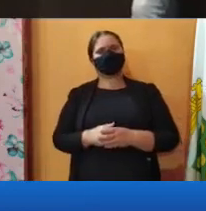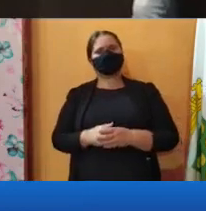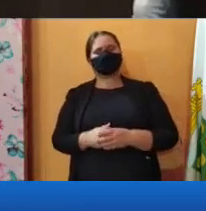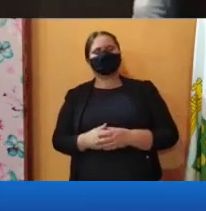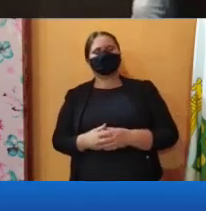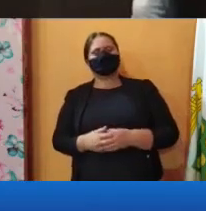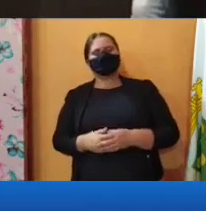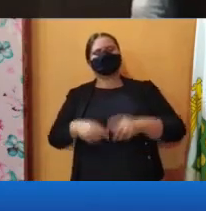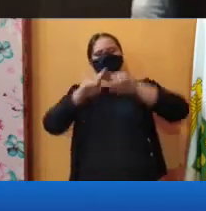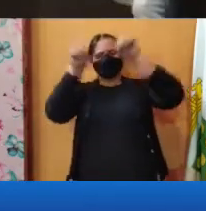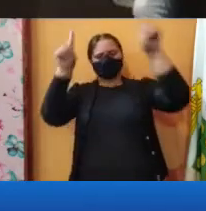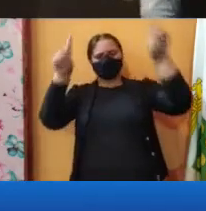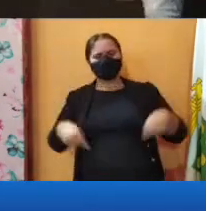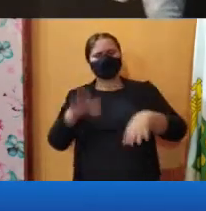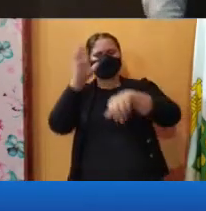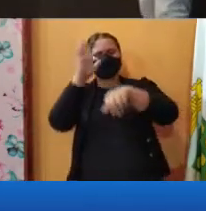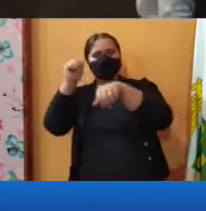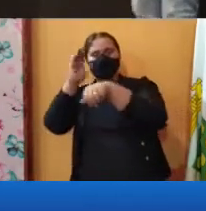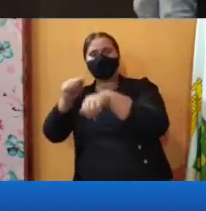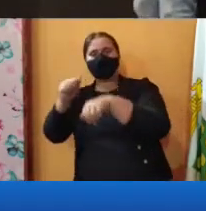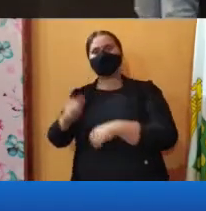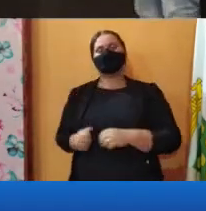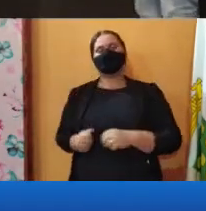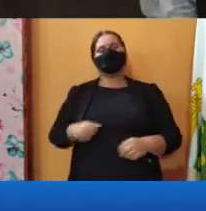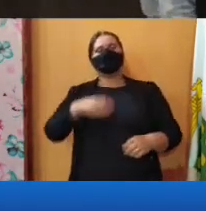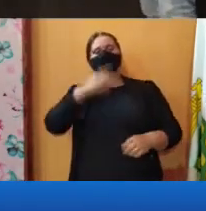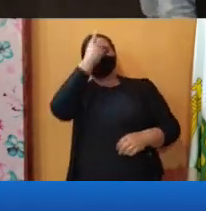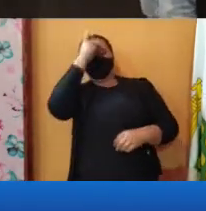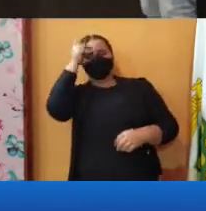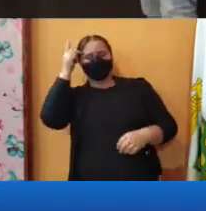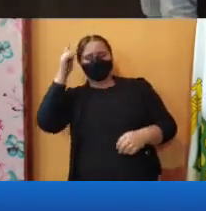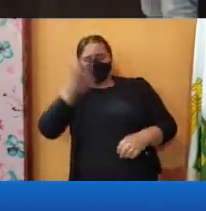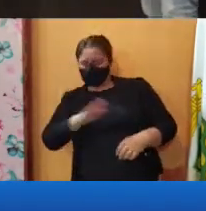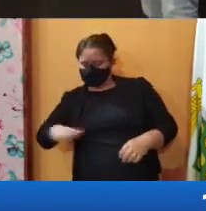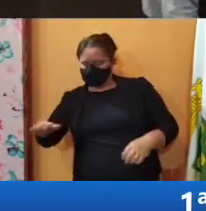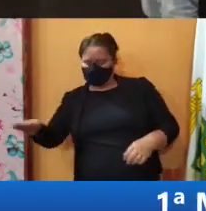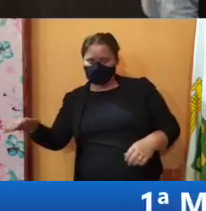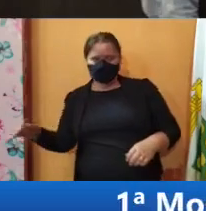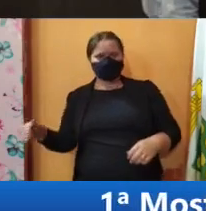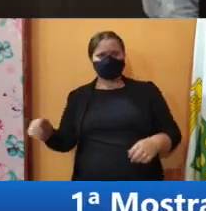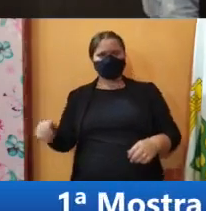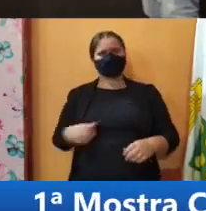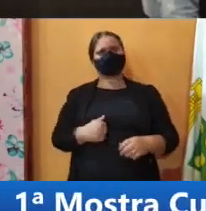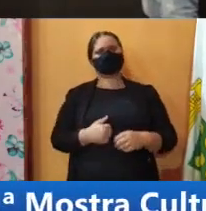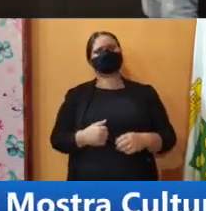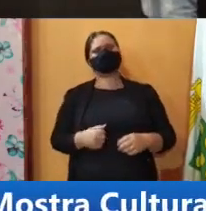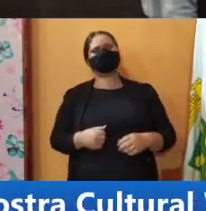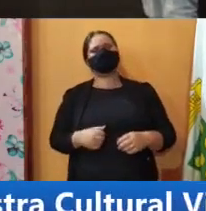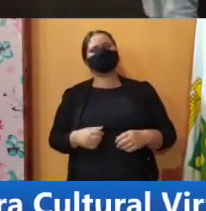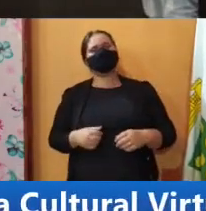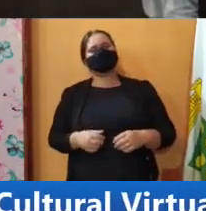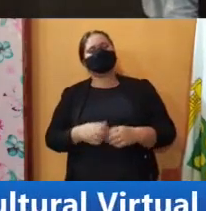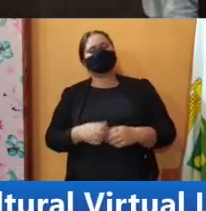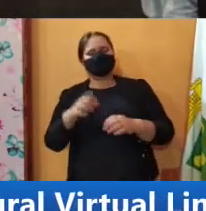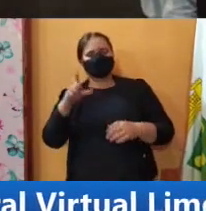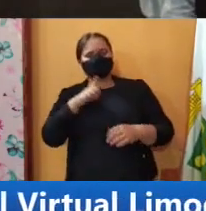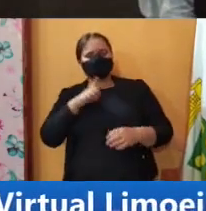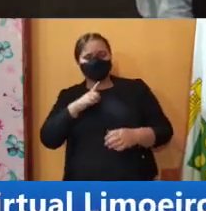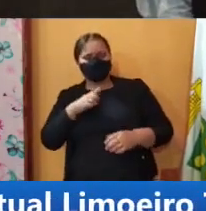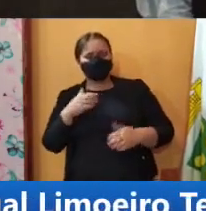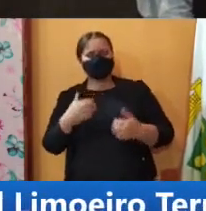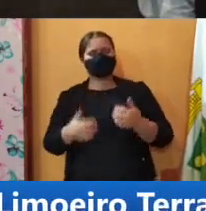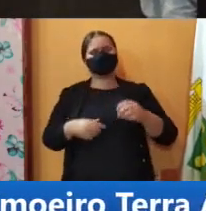desse projeto, essa meninada da Serra, lá do Nossa Senhora de Fátima, a Serra da Mauna, trazer para dentro